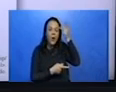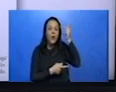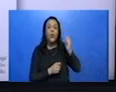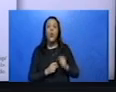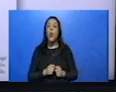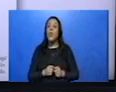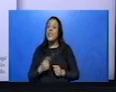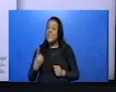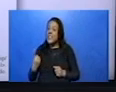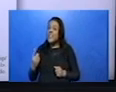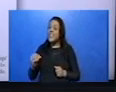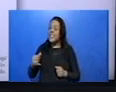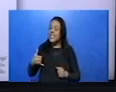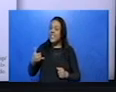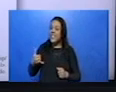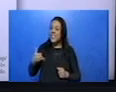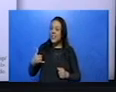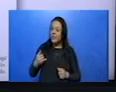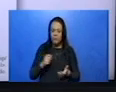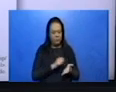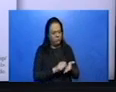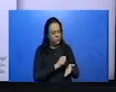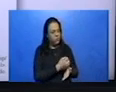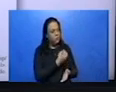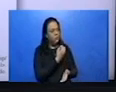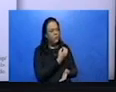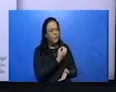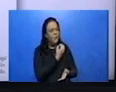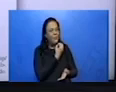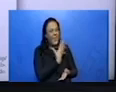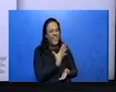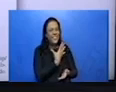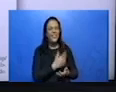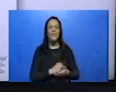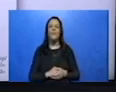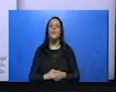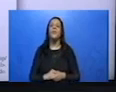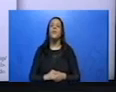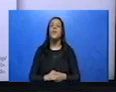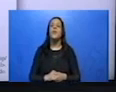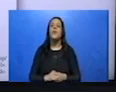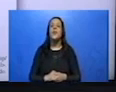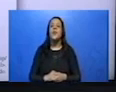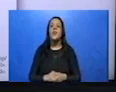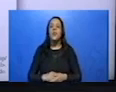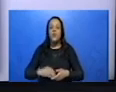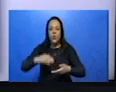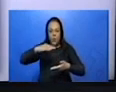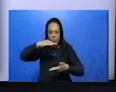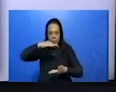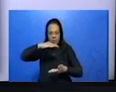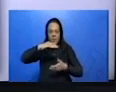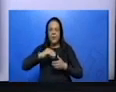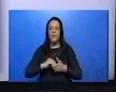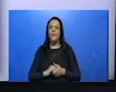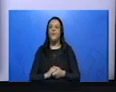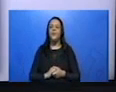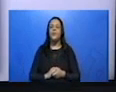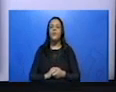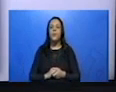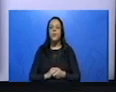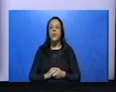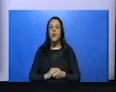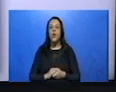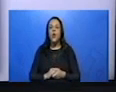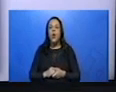10 anos que escreveu, e ele escreve muito bem. Vou colocar em trechos para vocês, para ficar maior, para facilitar a leitura. Então, vamos